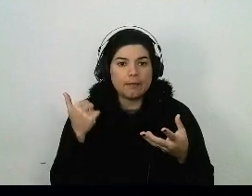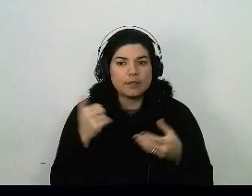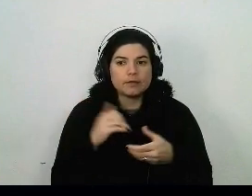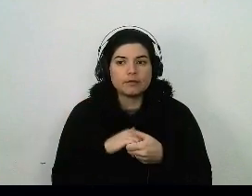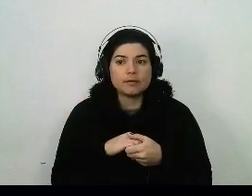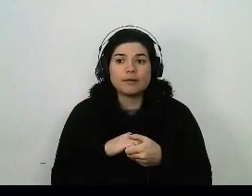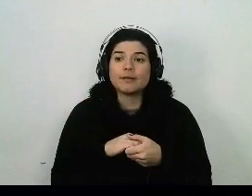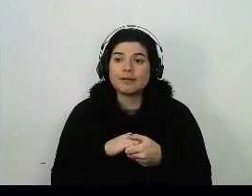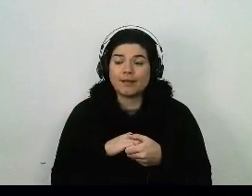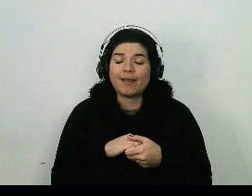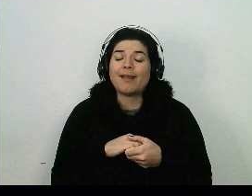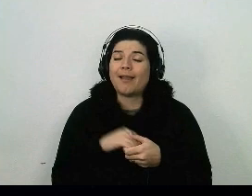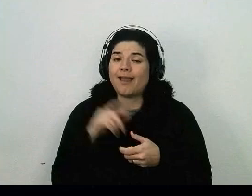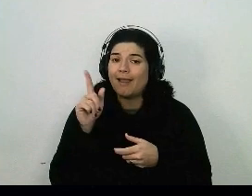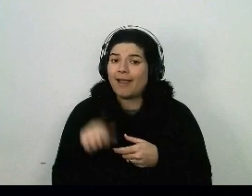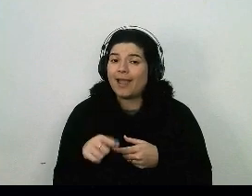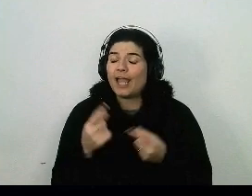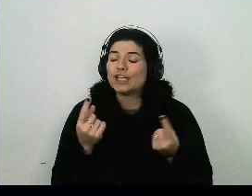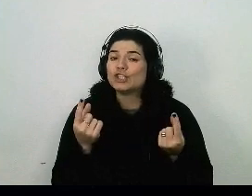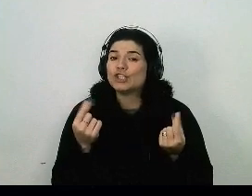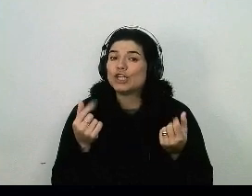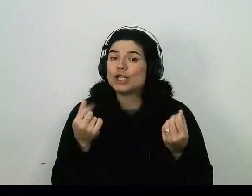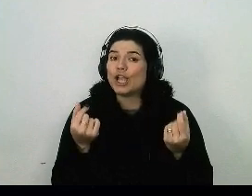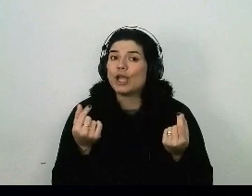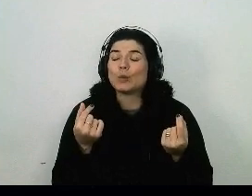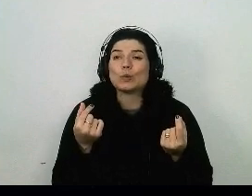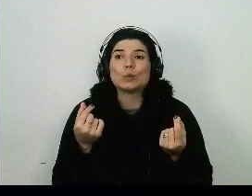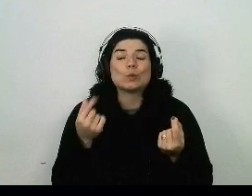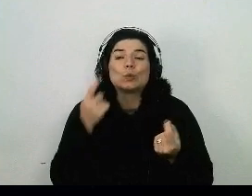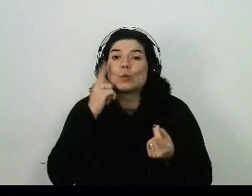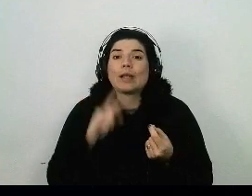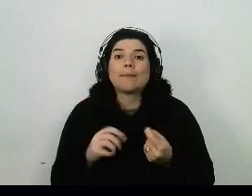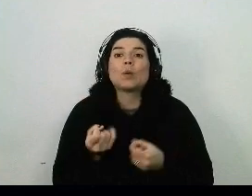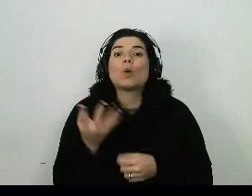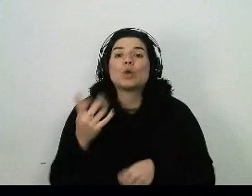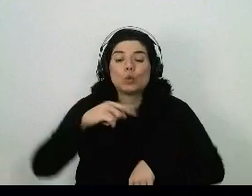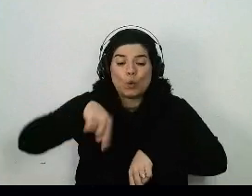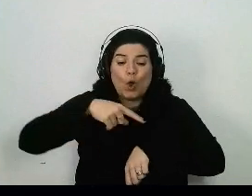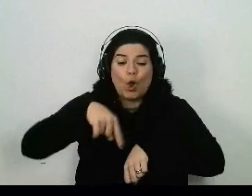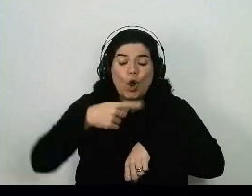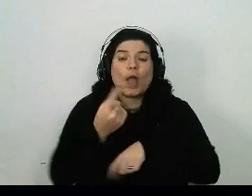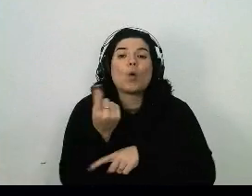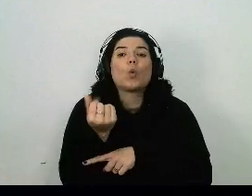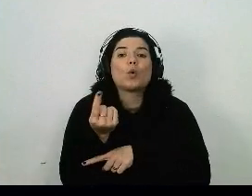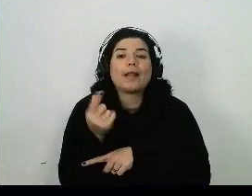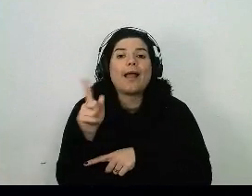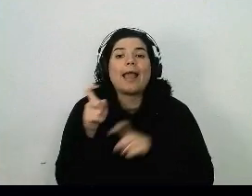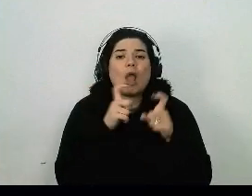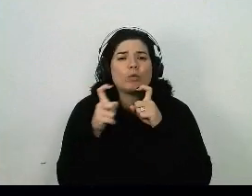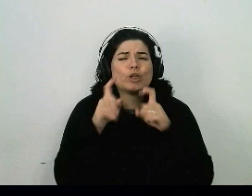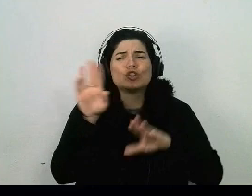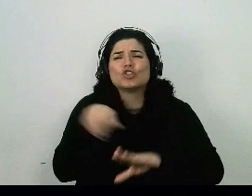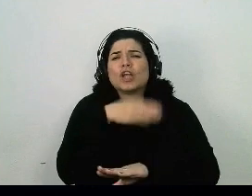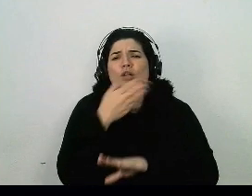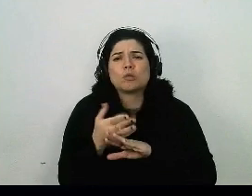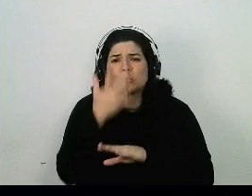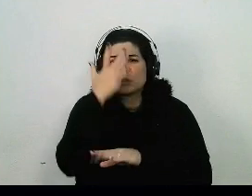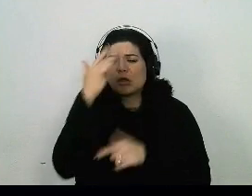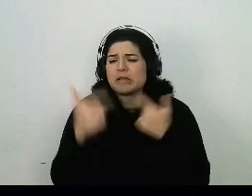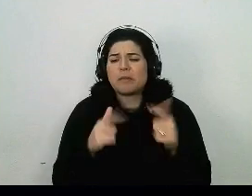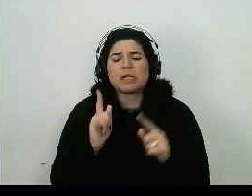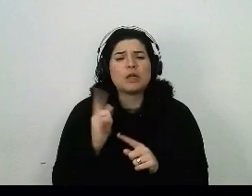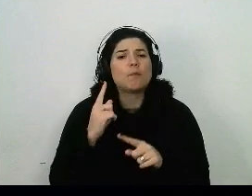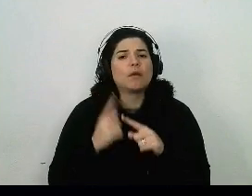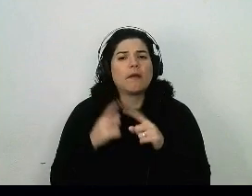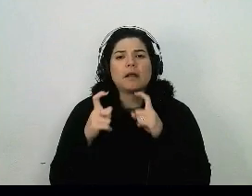Negro de dinheiro porque a gente esquece de contar o custo de uma reunião vai chamando reunião o dia inteiro e ninguém trabalha porque tá em reunião o tempo todo